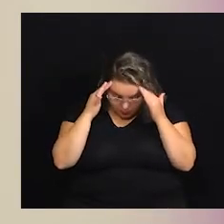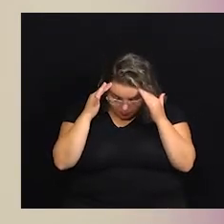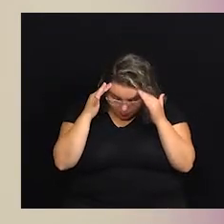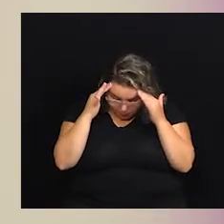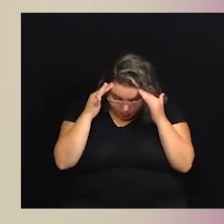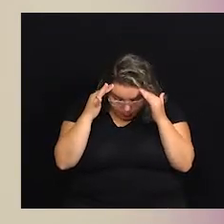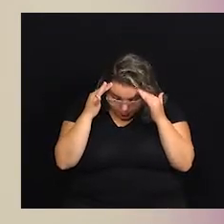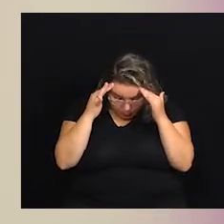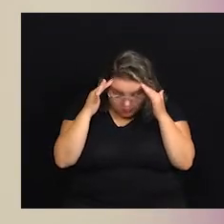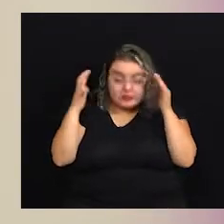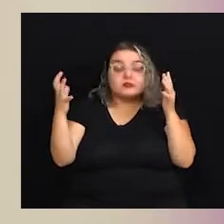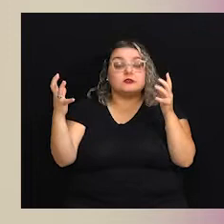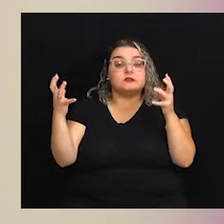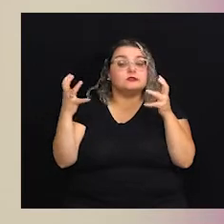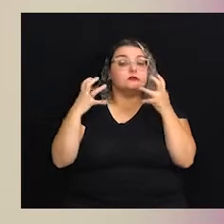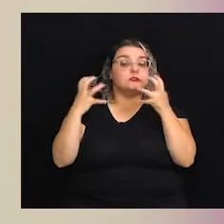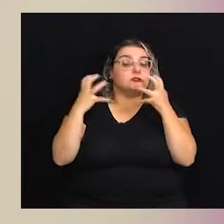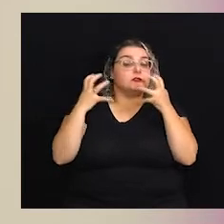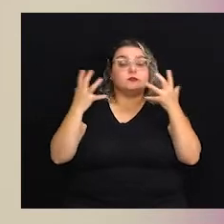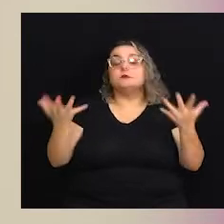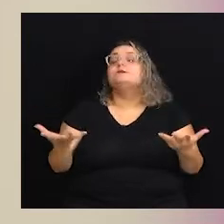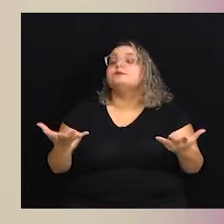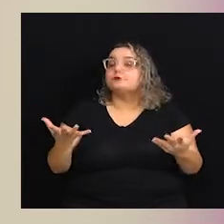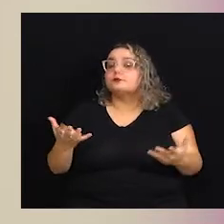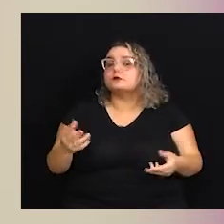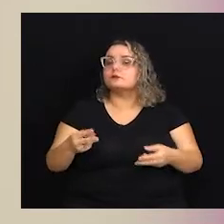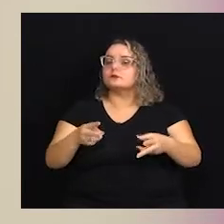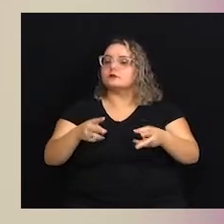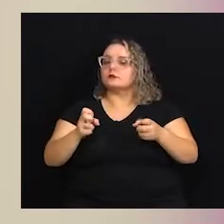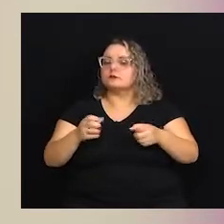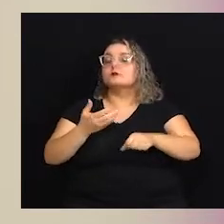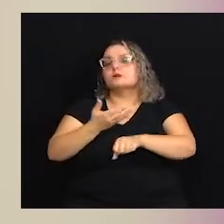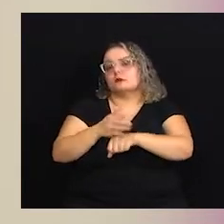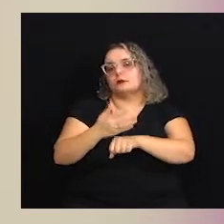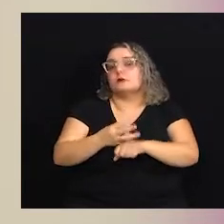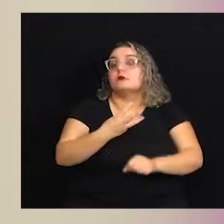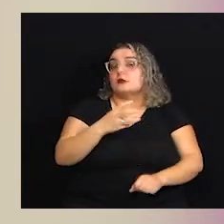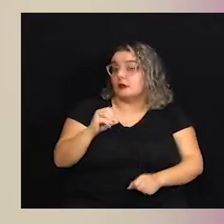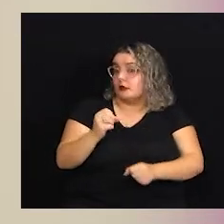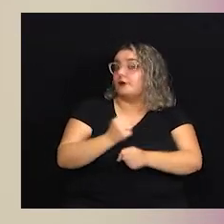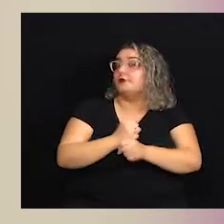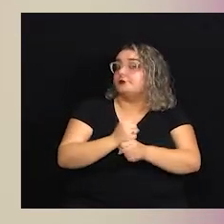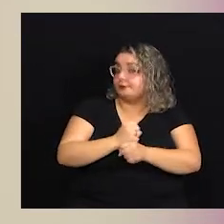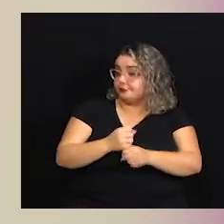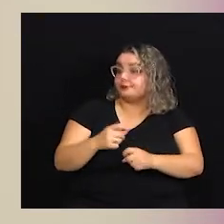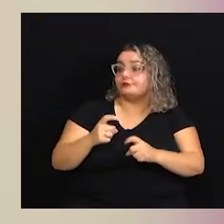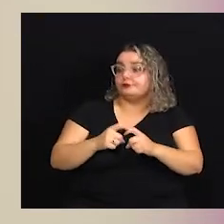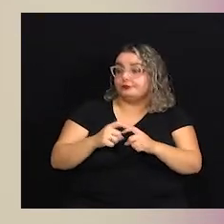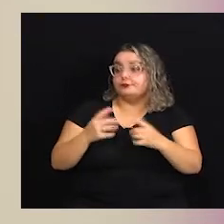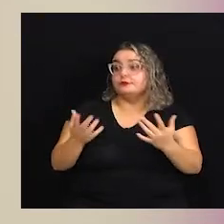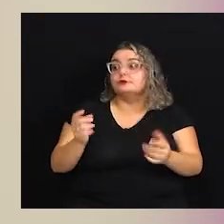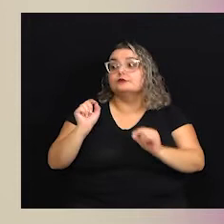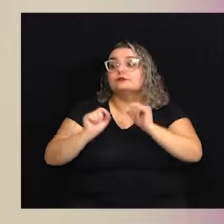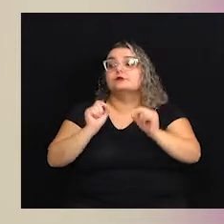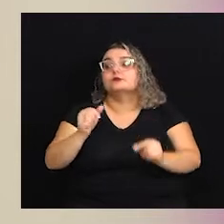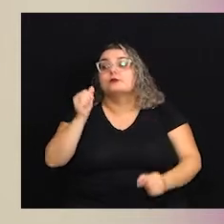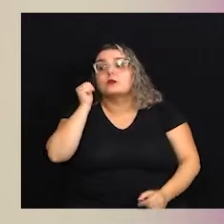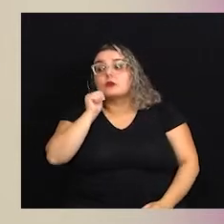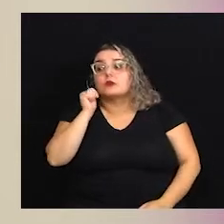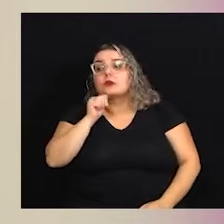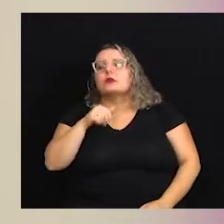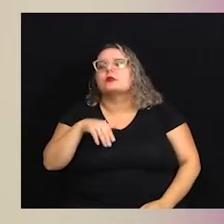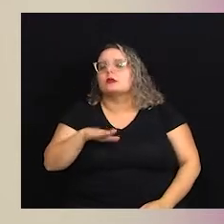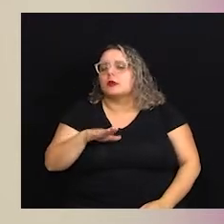temos toda essa pressão. E com toda essa pressão, eu observo na minha prática, eu já tenho 30 anos de medicina, que as mulheres que têm